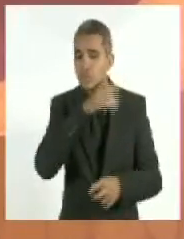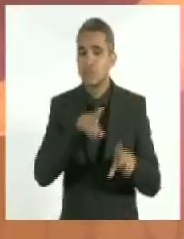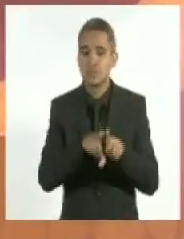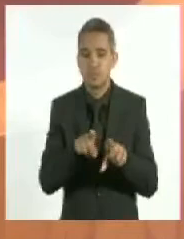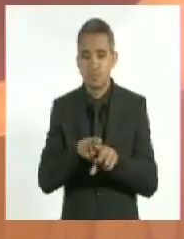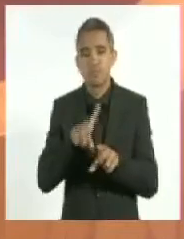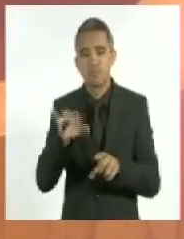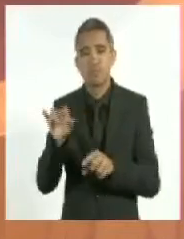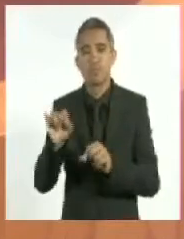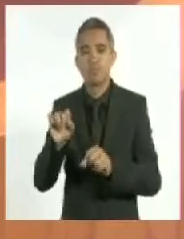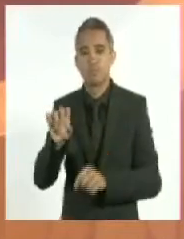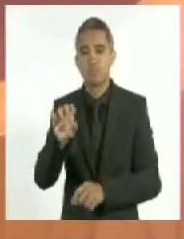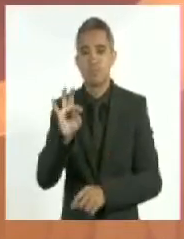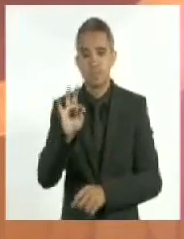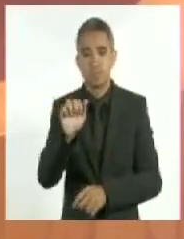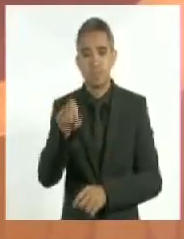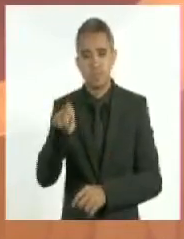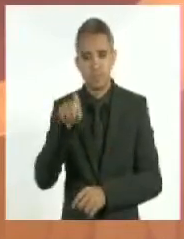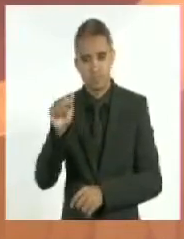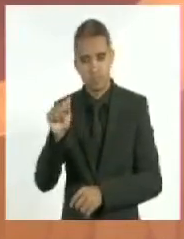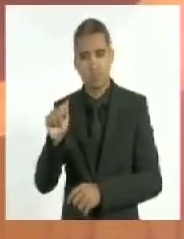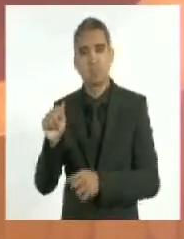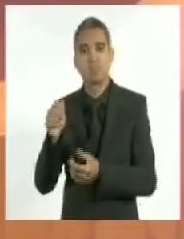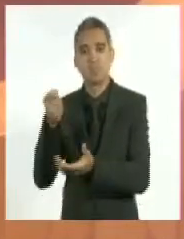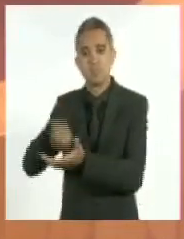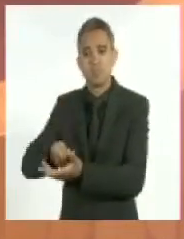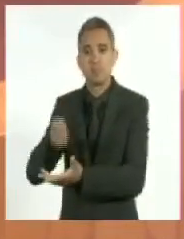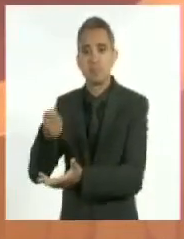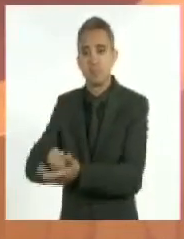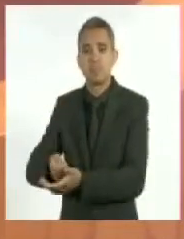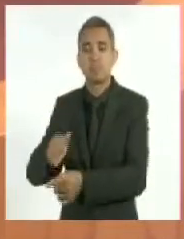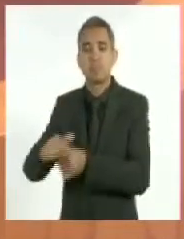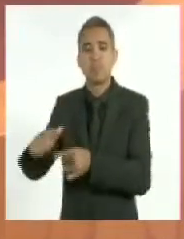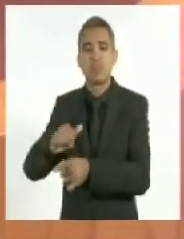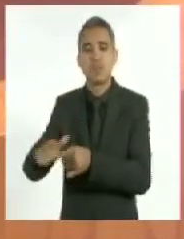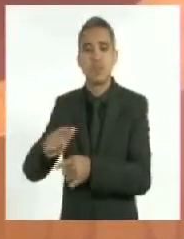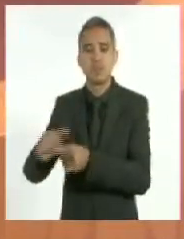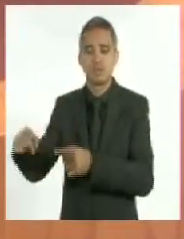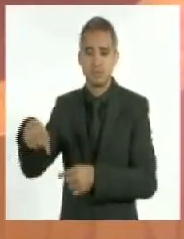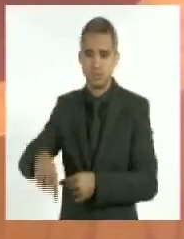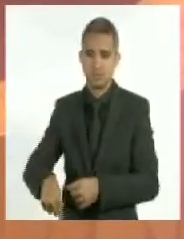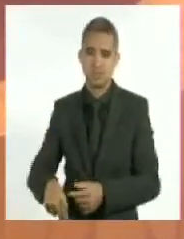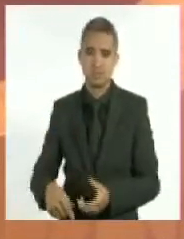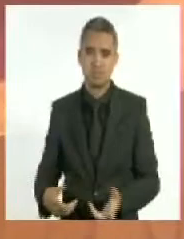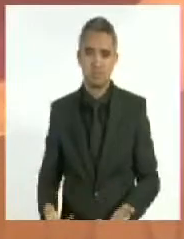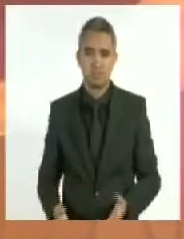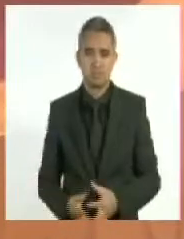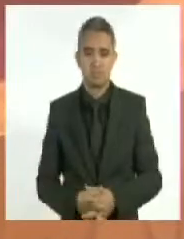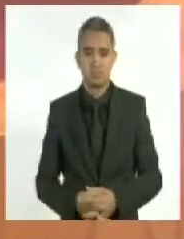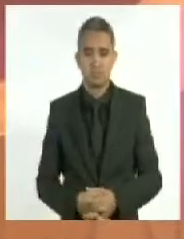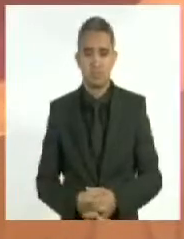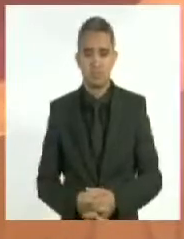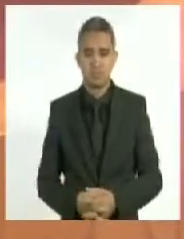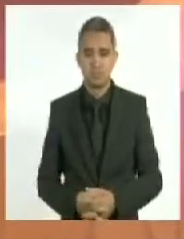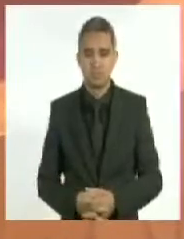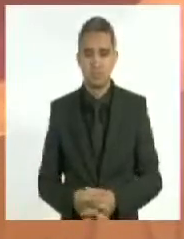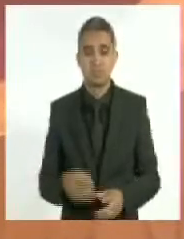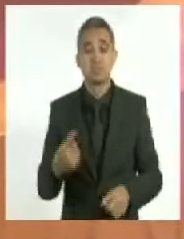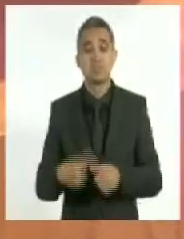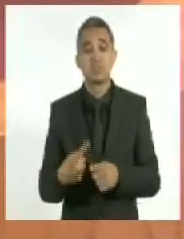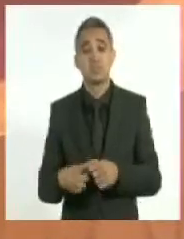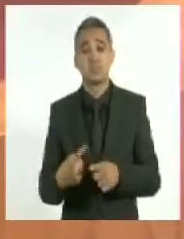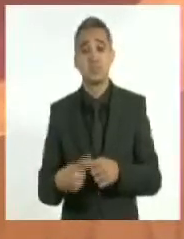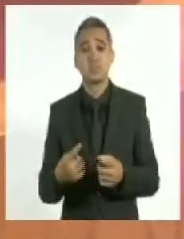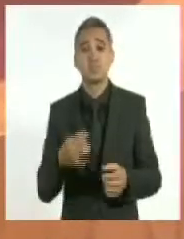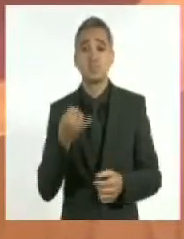é que elas produzam não só o produto básico, porque depois vai ficar lá o grande demanda ambiental do